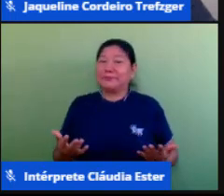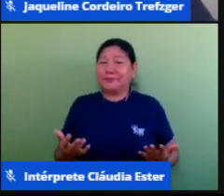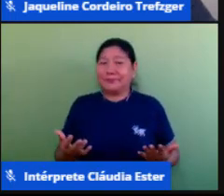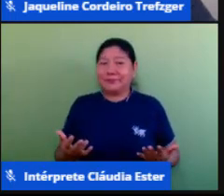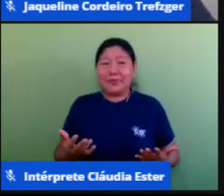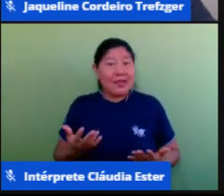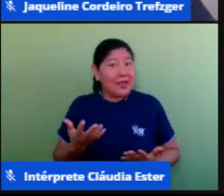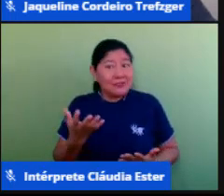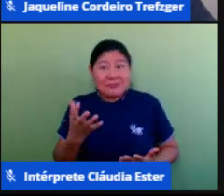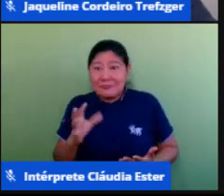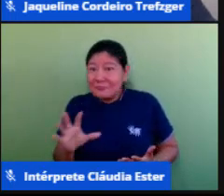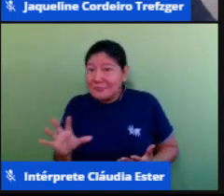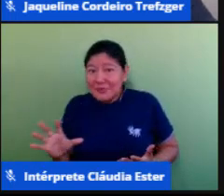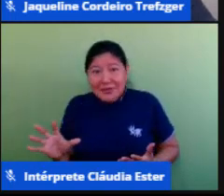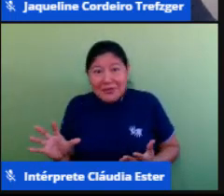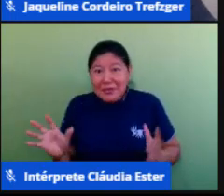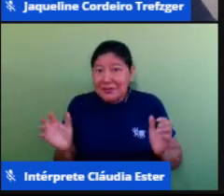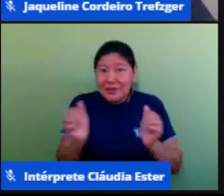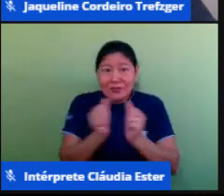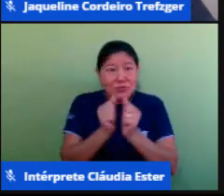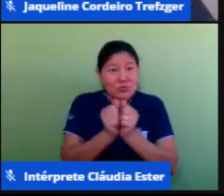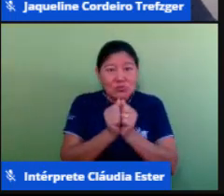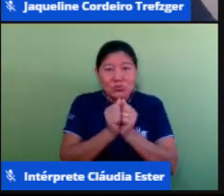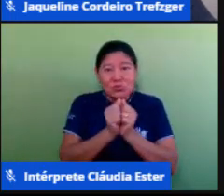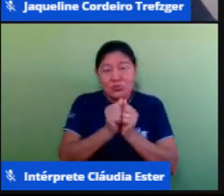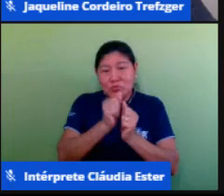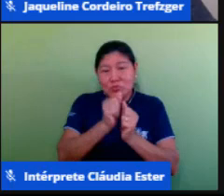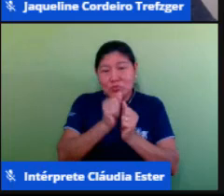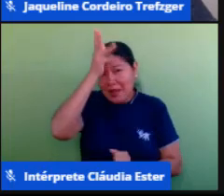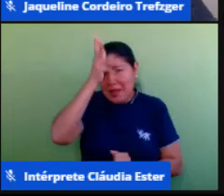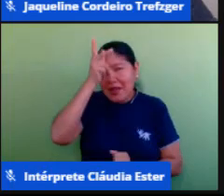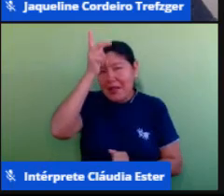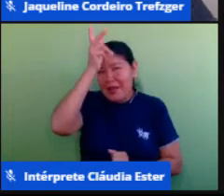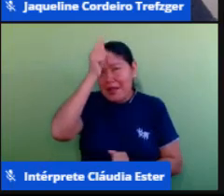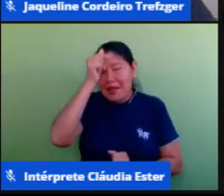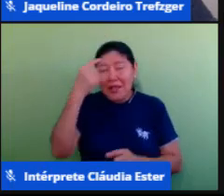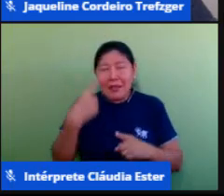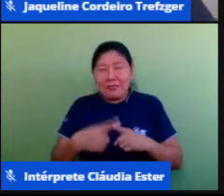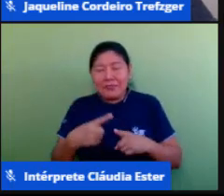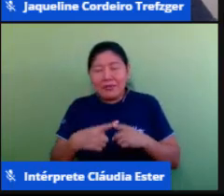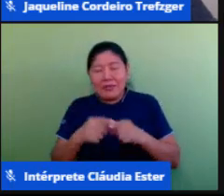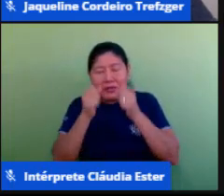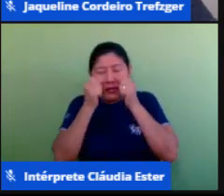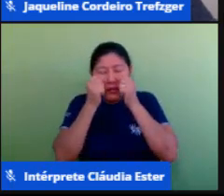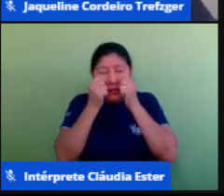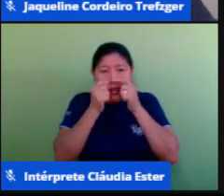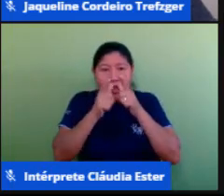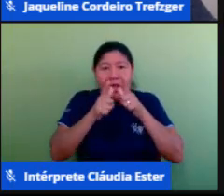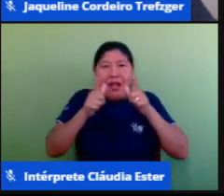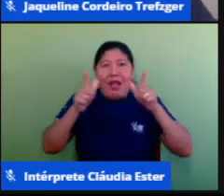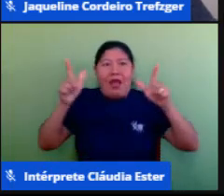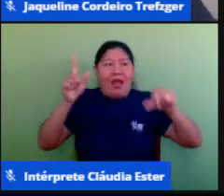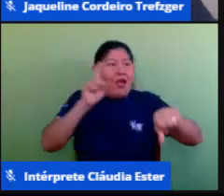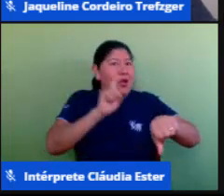Ninguém queria dormir com as galinhas, porque elas acordavam muito cedo.